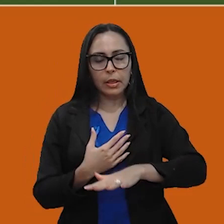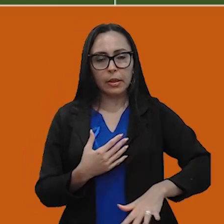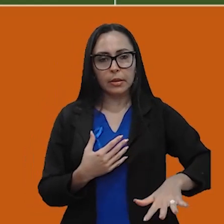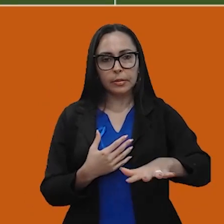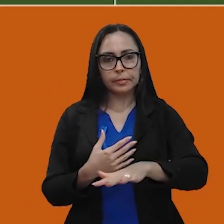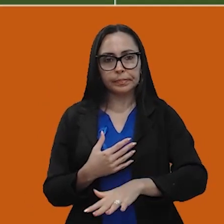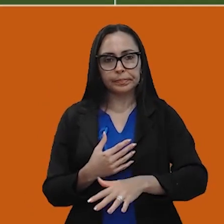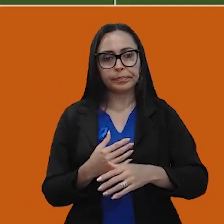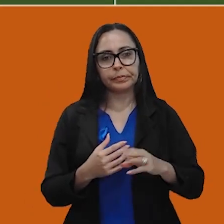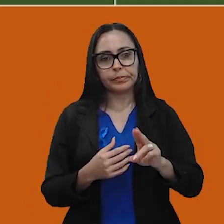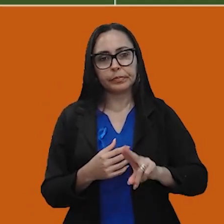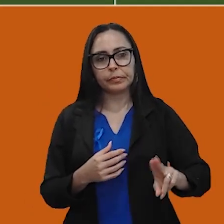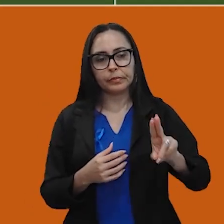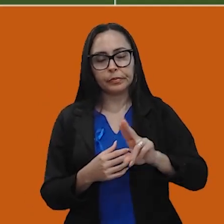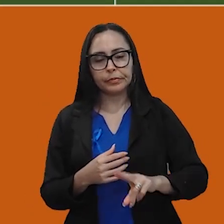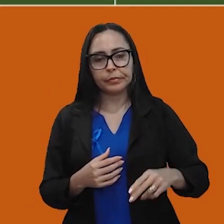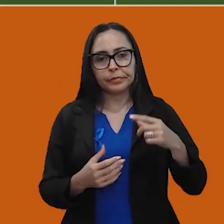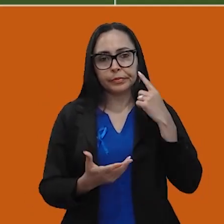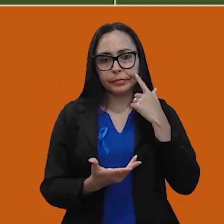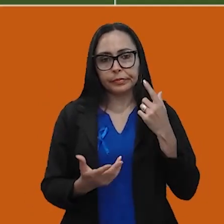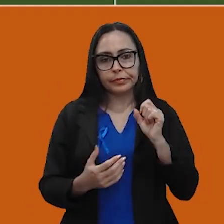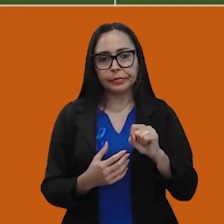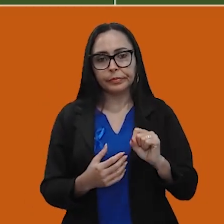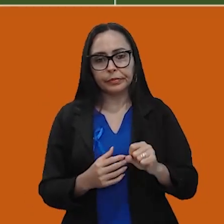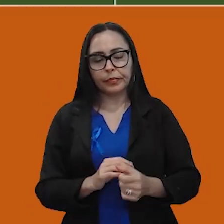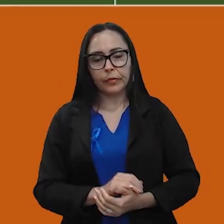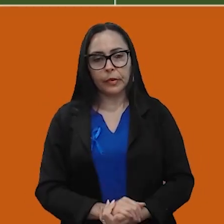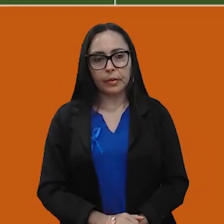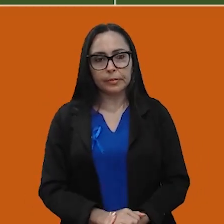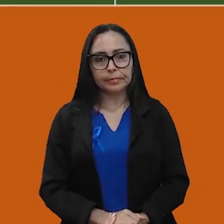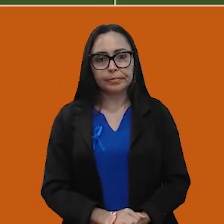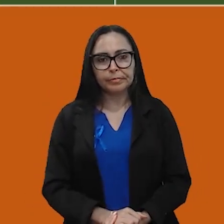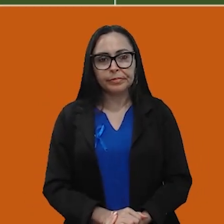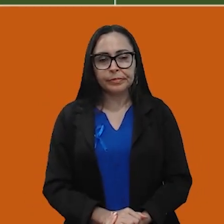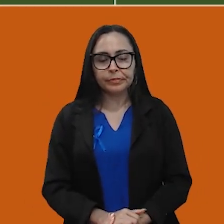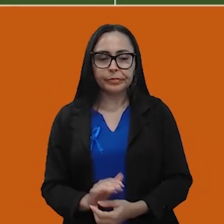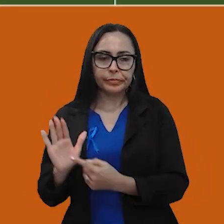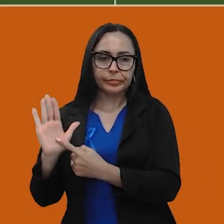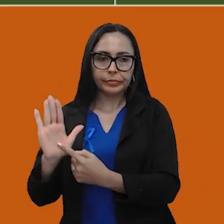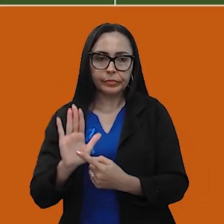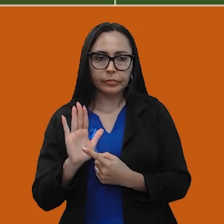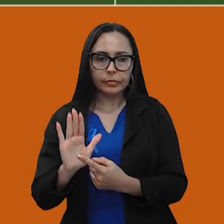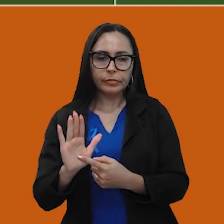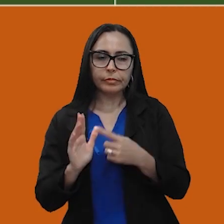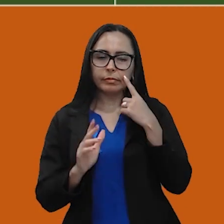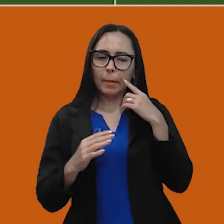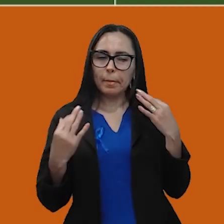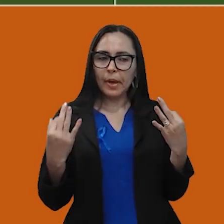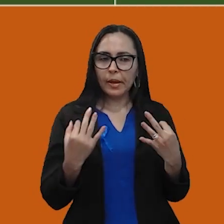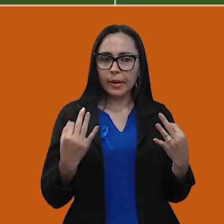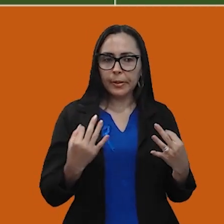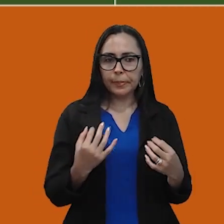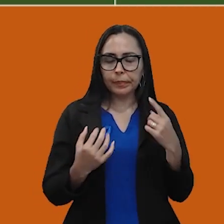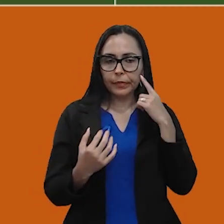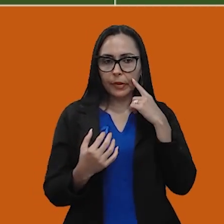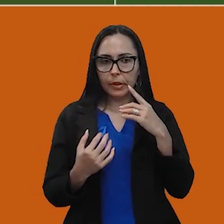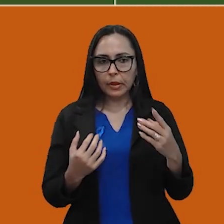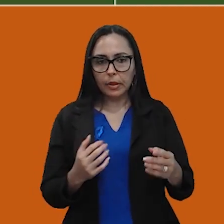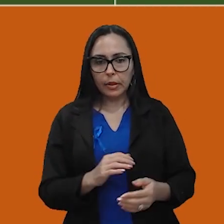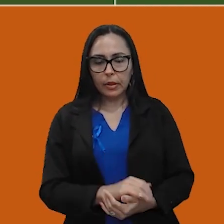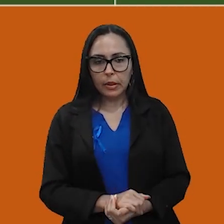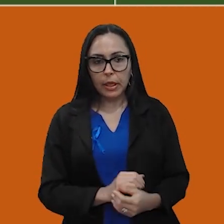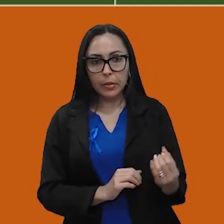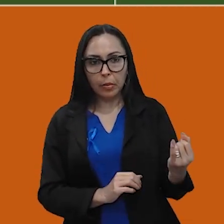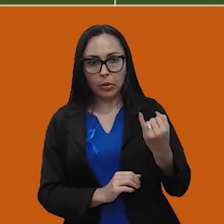utilização das medidas diárias. E aí eu trouxe para você um quadrinho bem bacana, onde eu vou dizer para você que a unidade fundamental